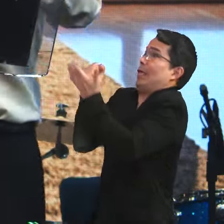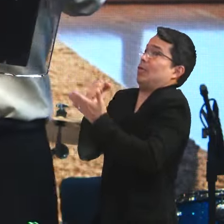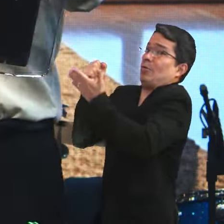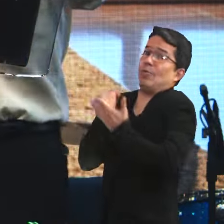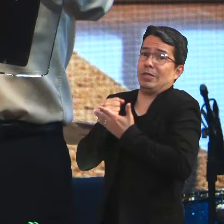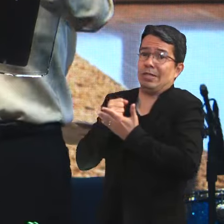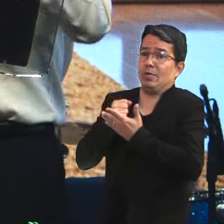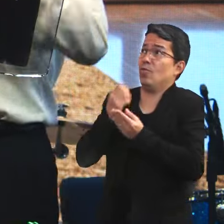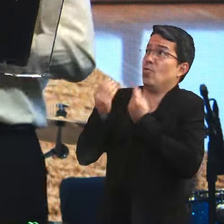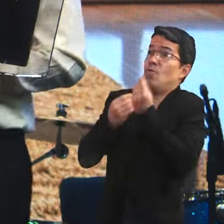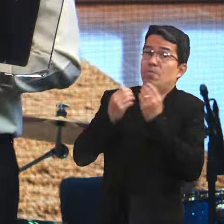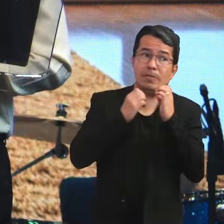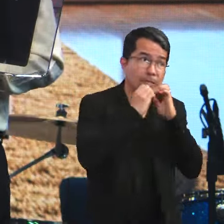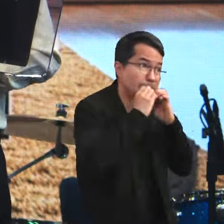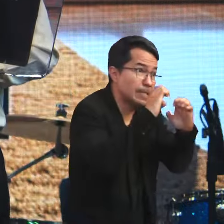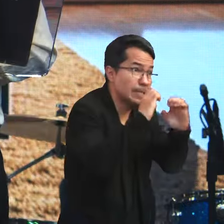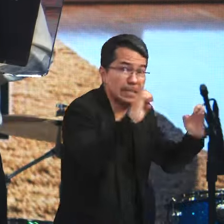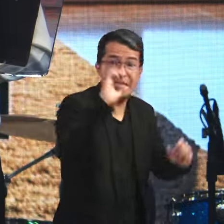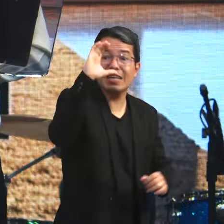con queit